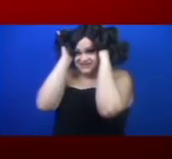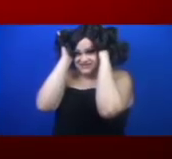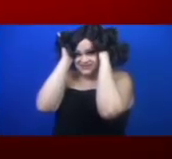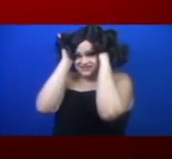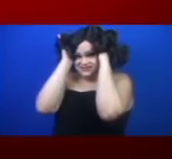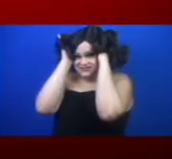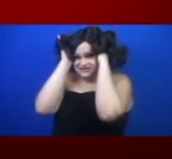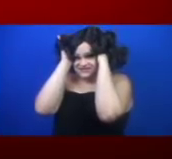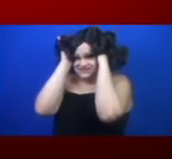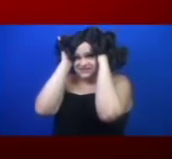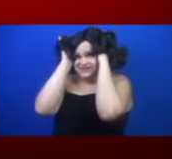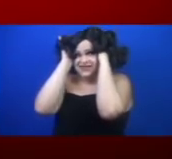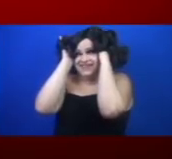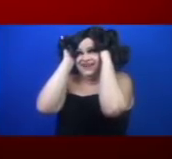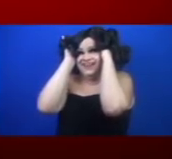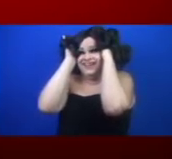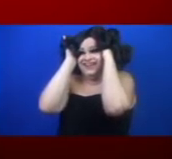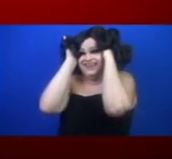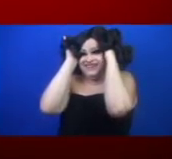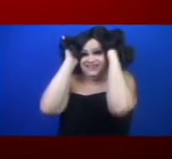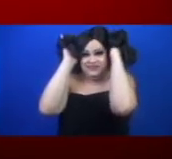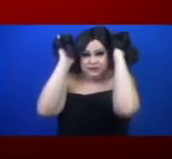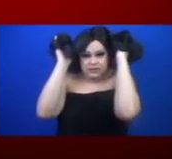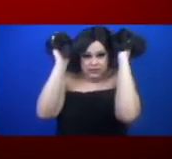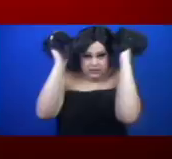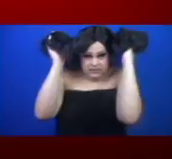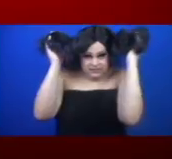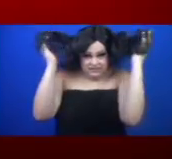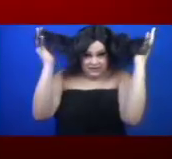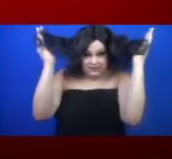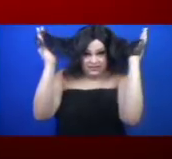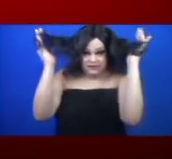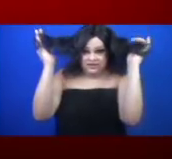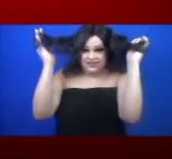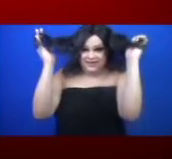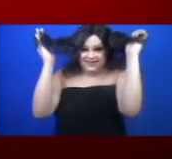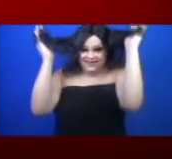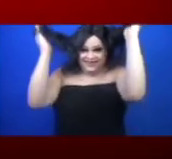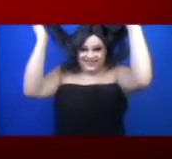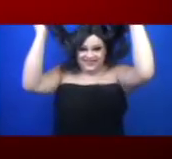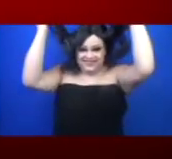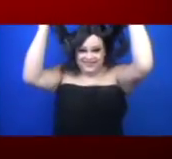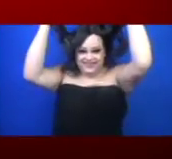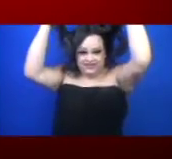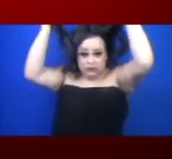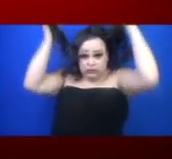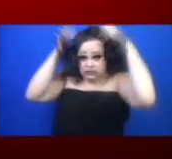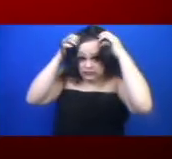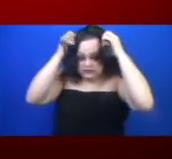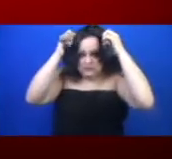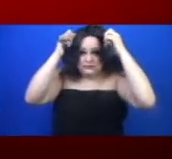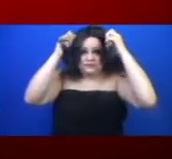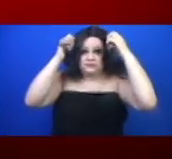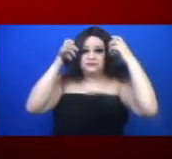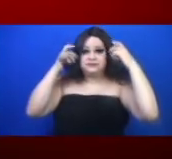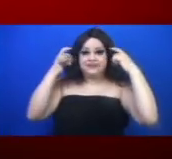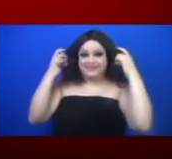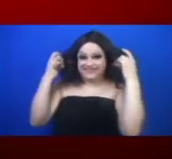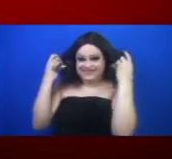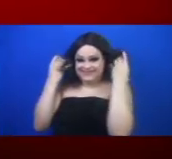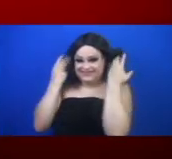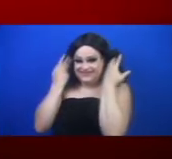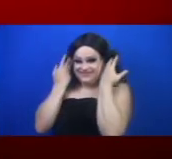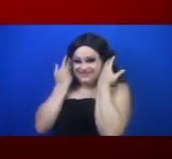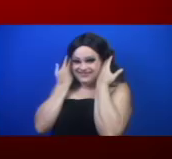Voltei pra quê? Pra concluir aquela frase do meu plano de... O quê? Educação. O pai!